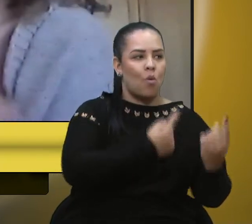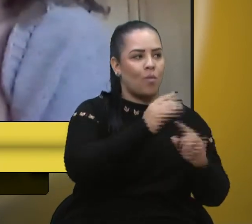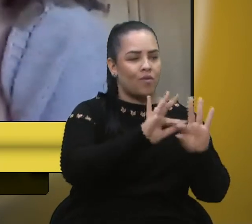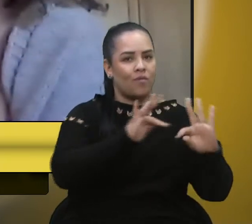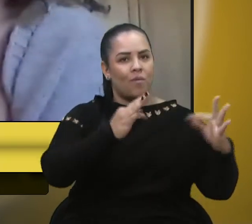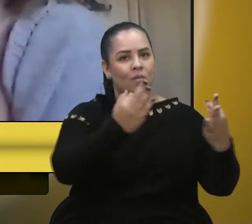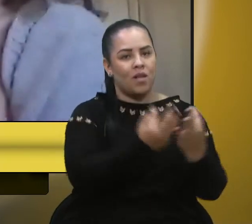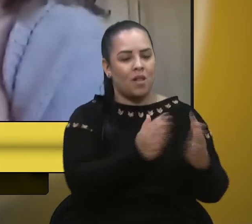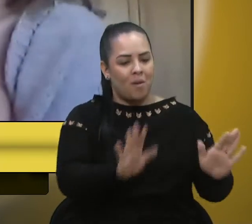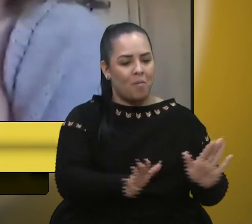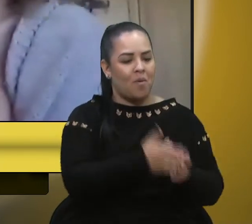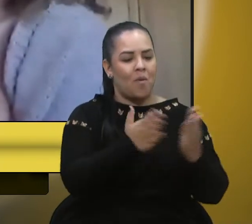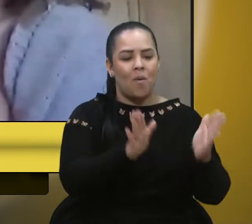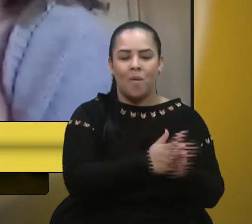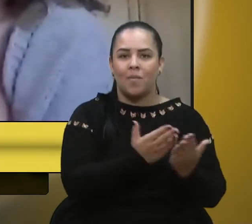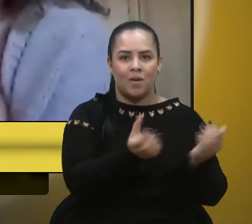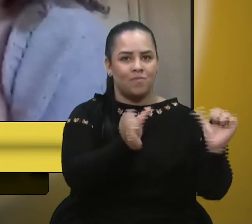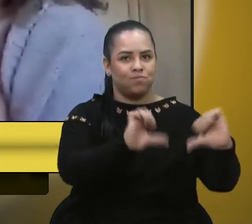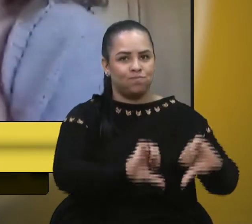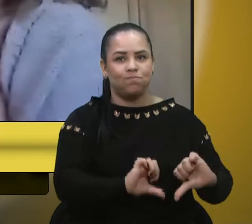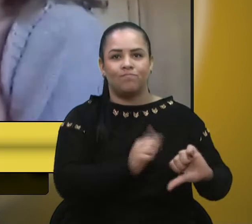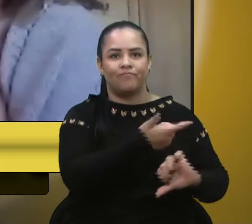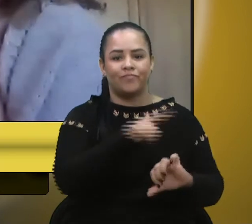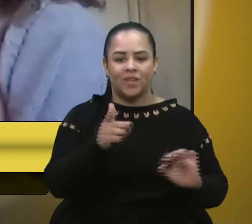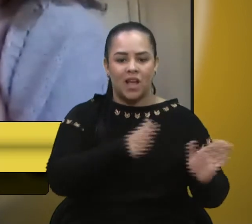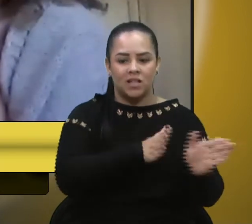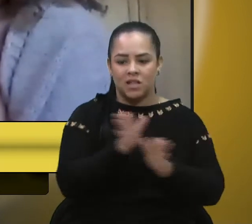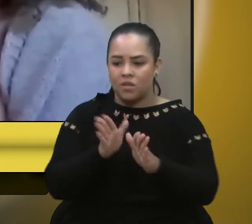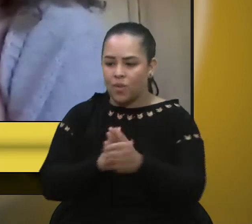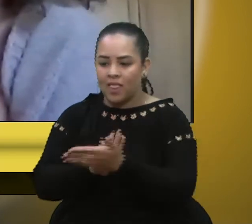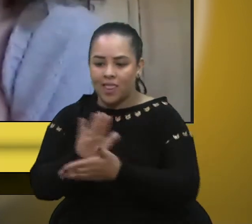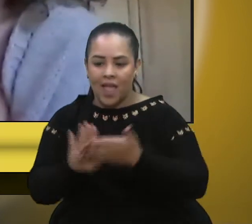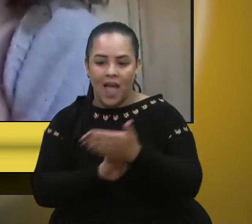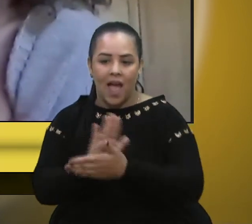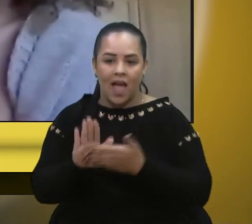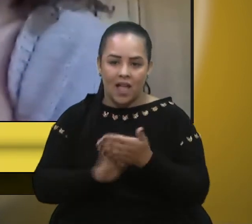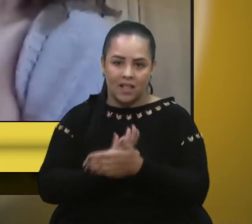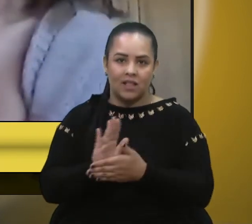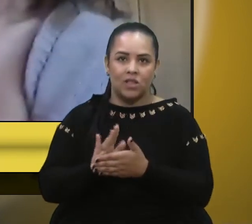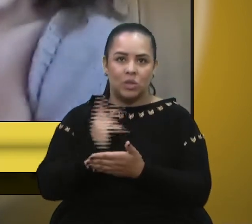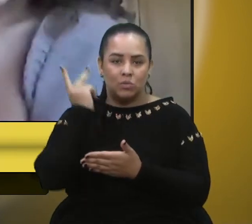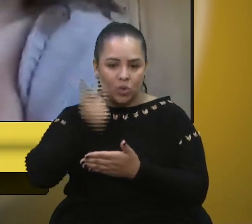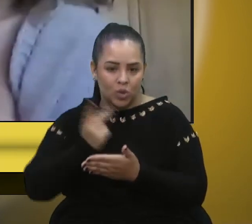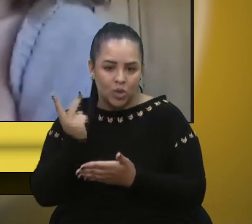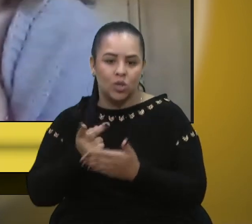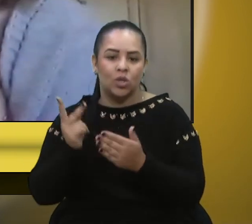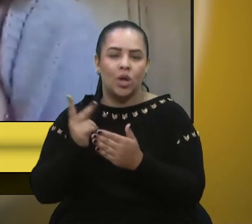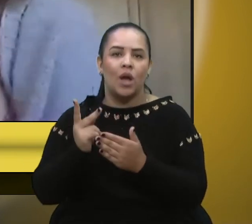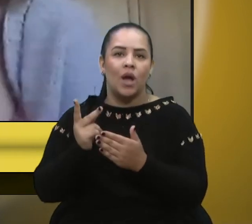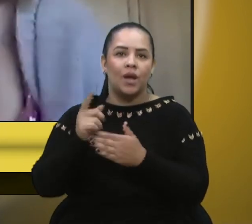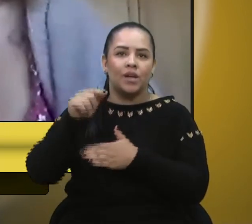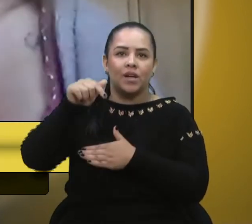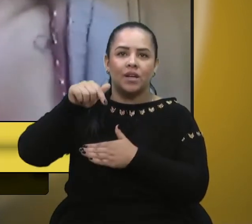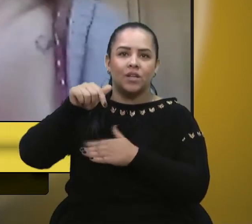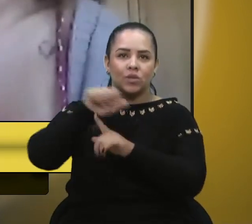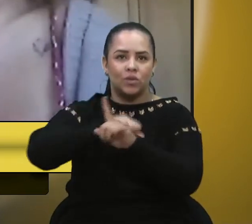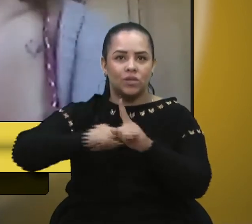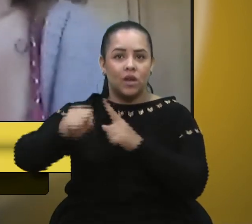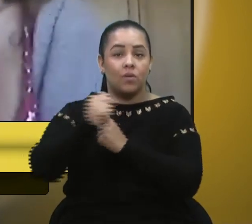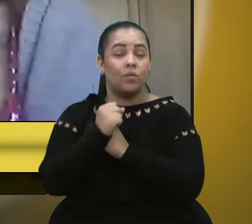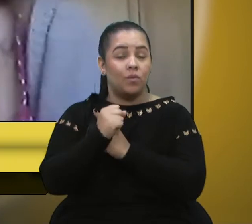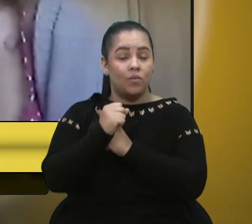extrema pobreza que não tem acesso nenhum a nenhuma política pública social. O auxílio emergencial na nossa cidade